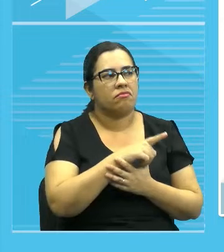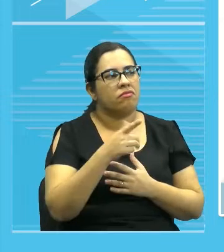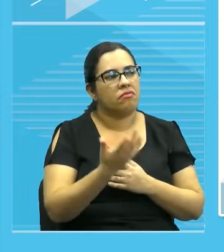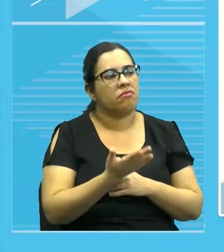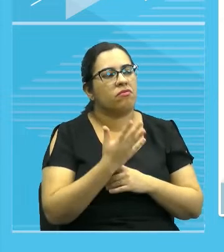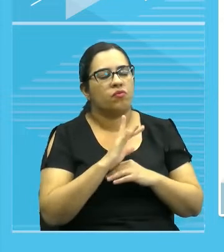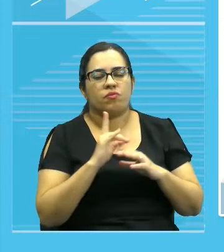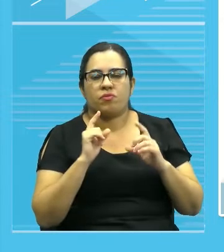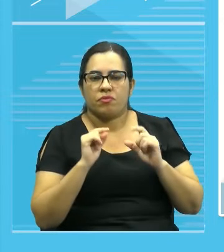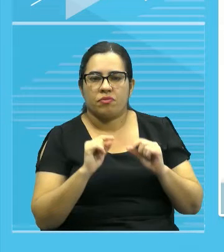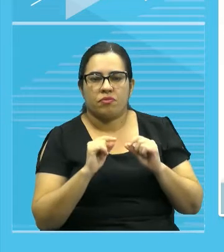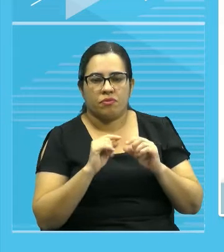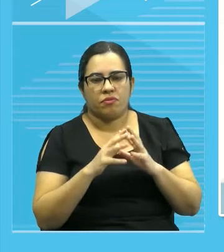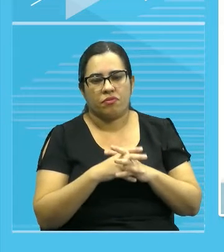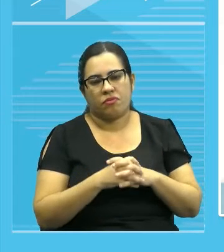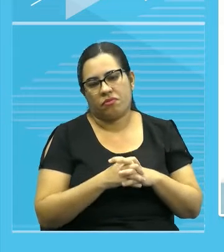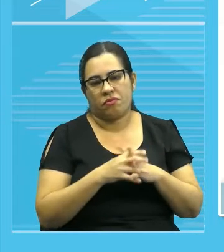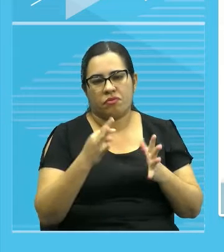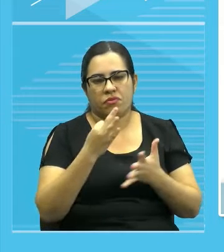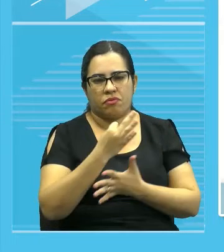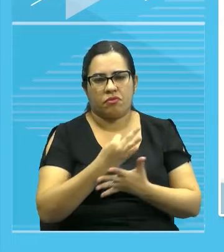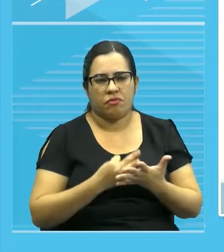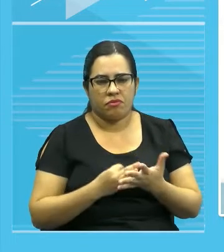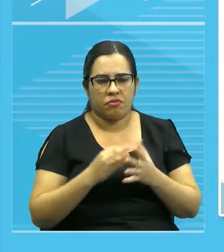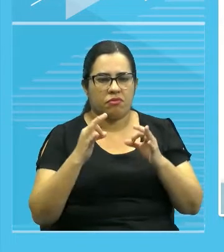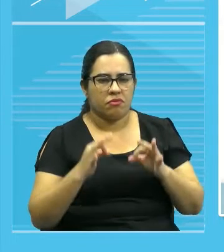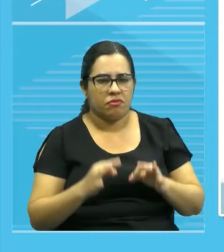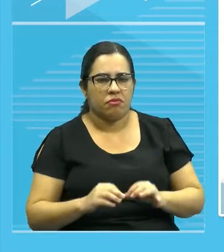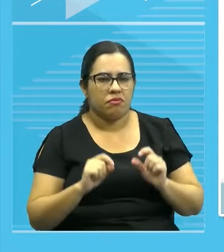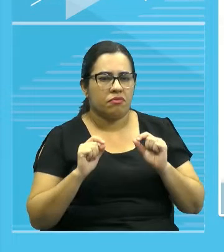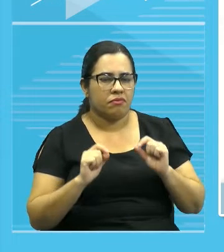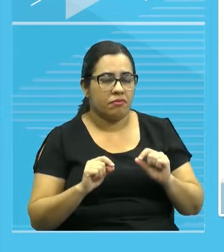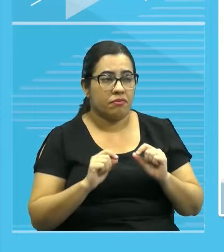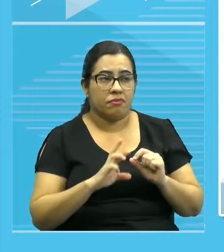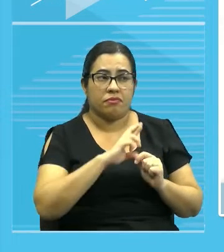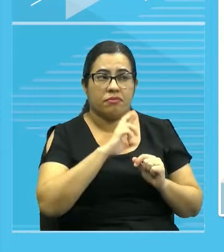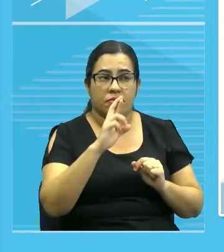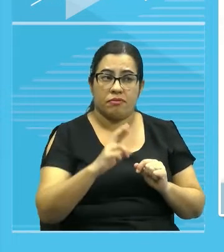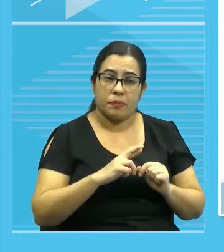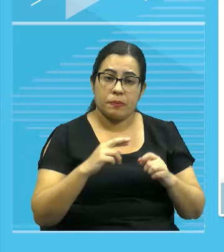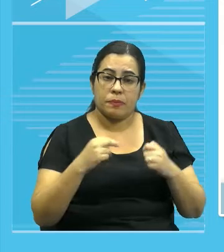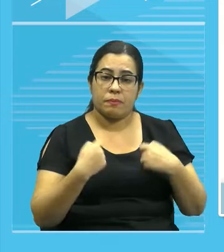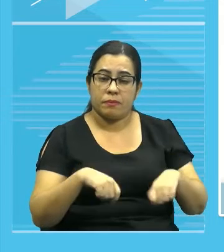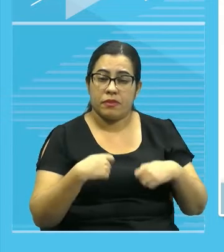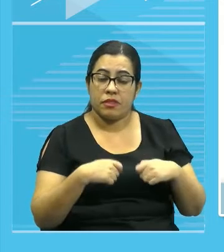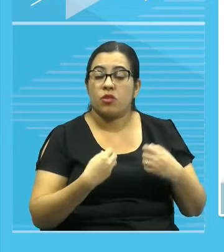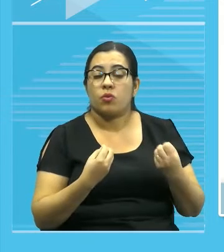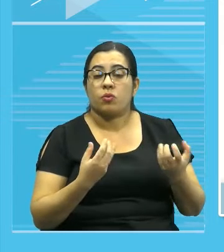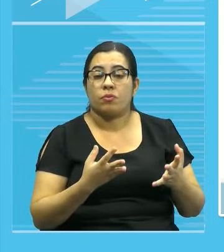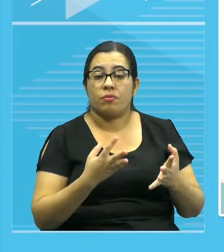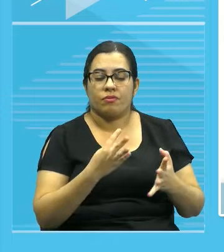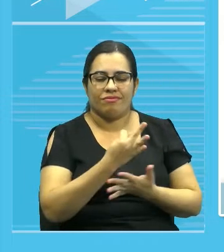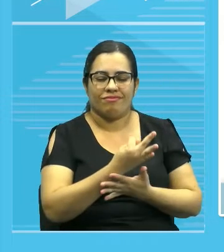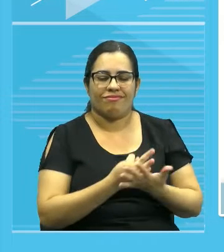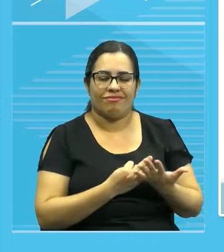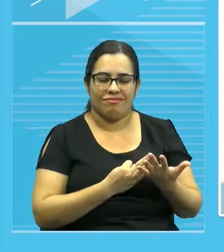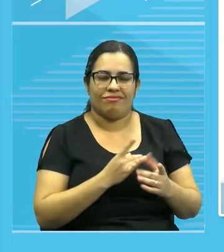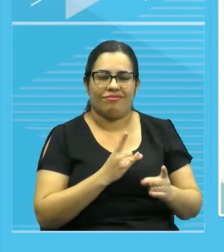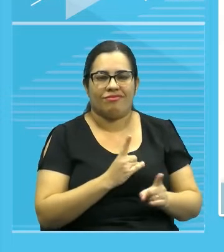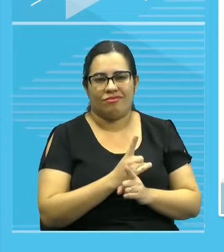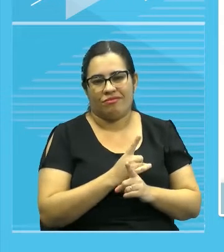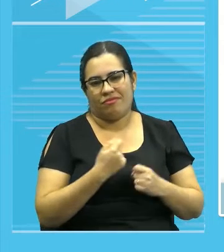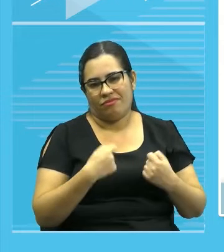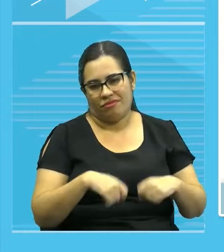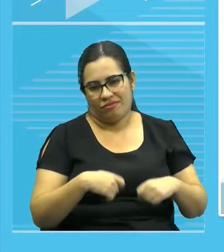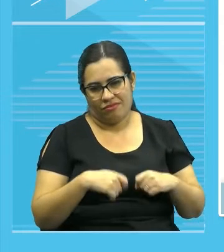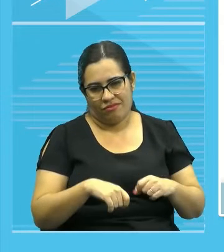tirar disso aqui sobre o texto está correto afirmar que eu posso tirar que a resposta tem que estar lá no texto né tem